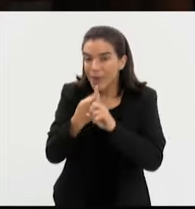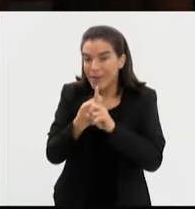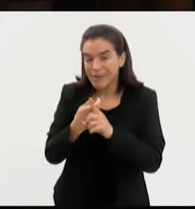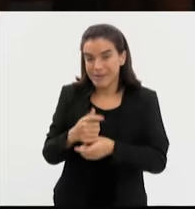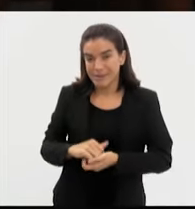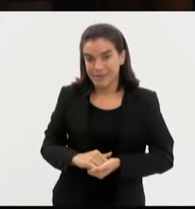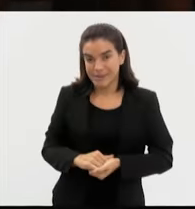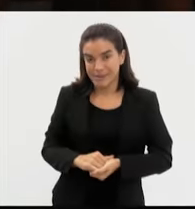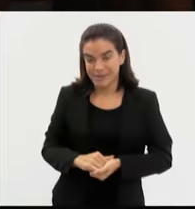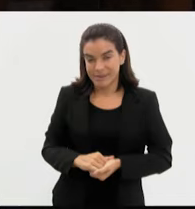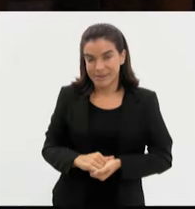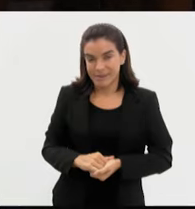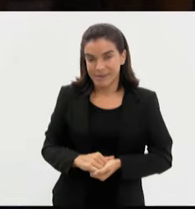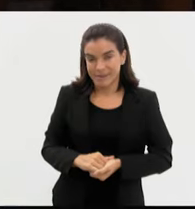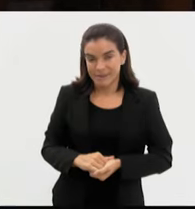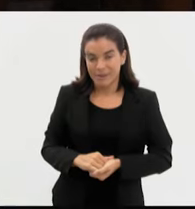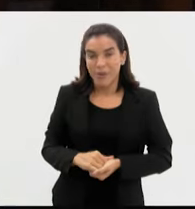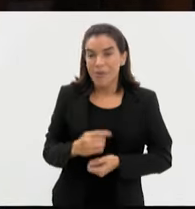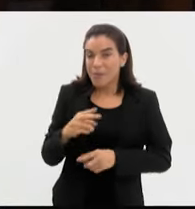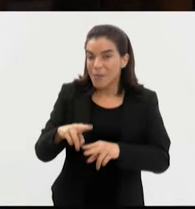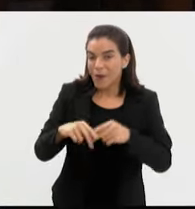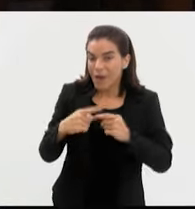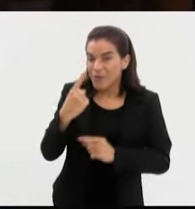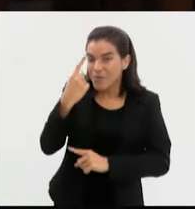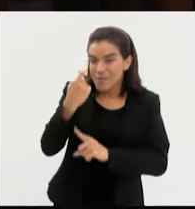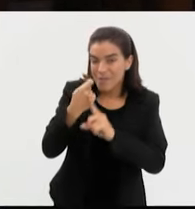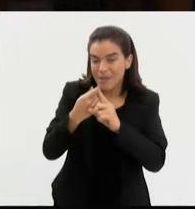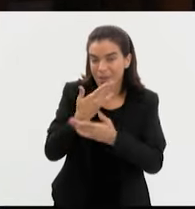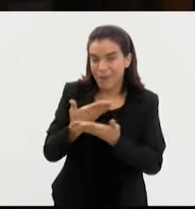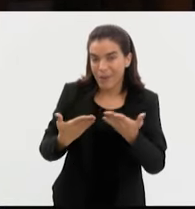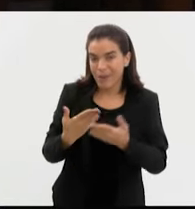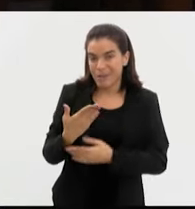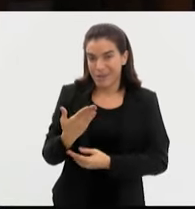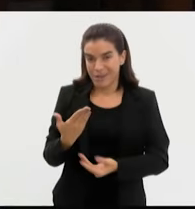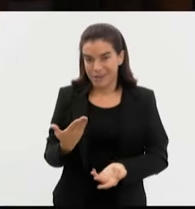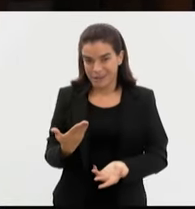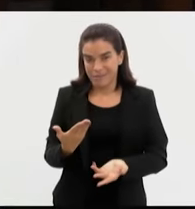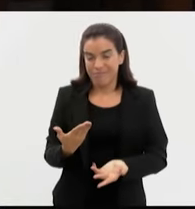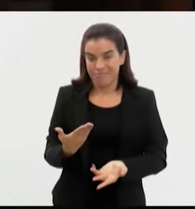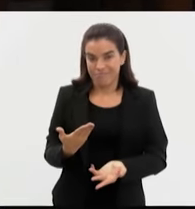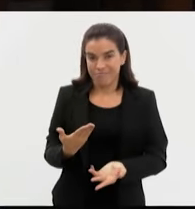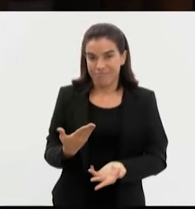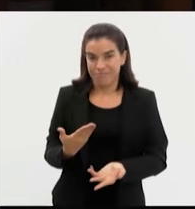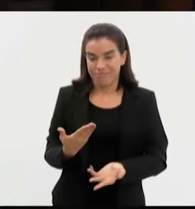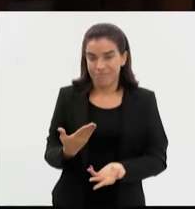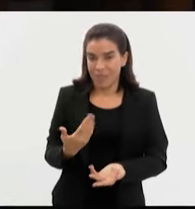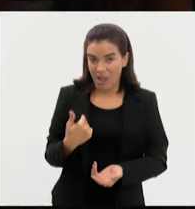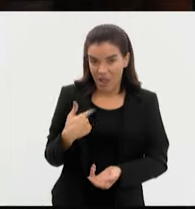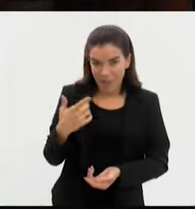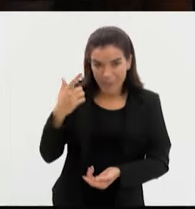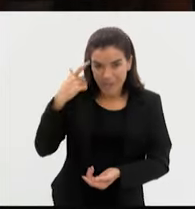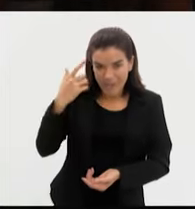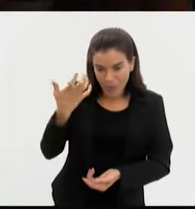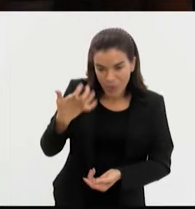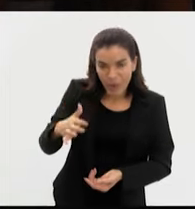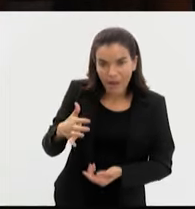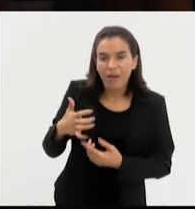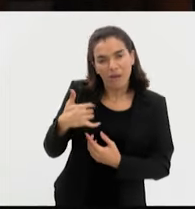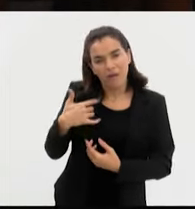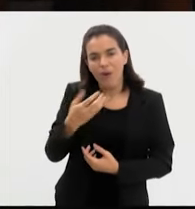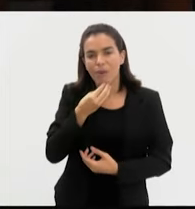Segundo Sargento de um mês eu não saí Segundo Sargento eu perdi E aí acha que eu não quero Claro que eu